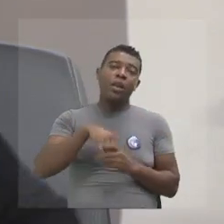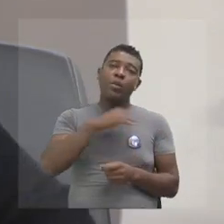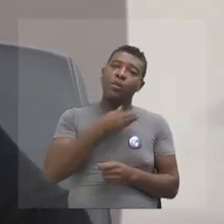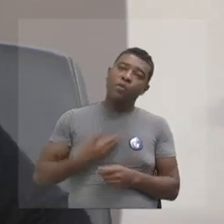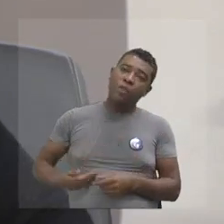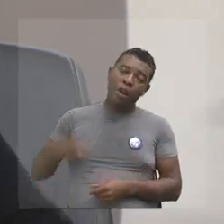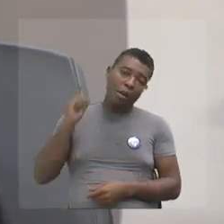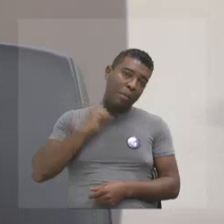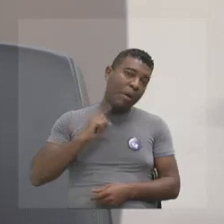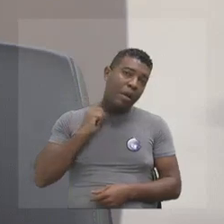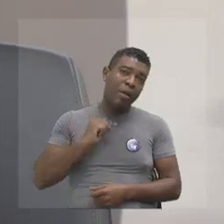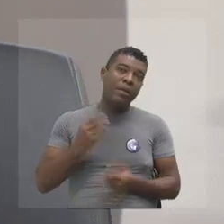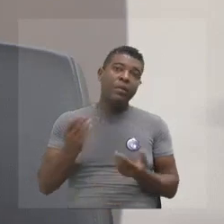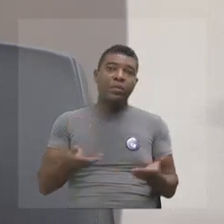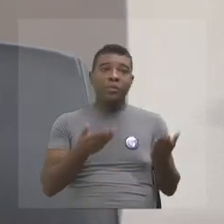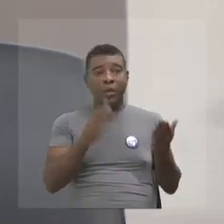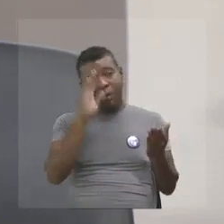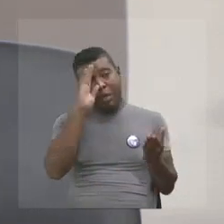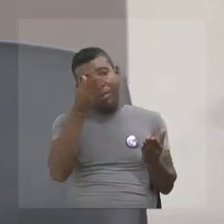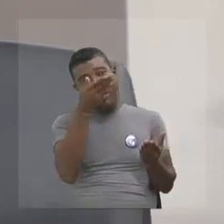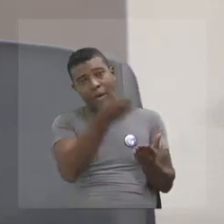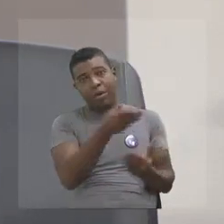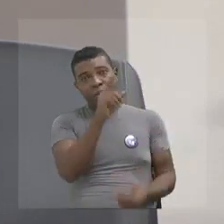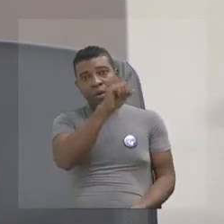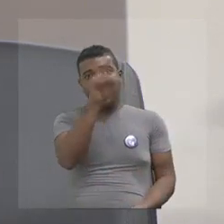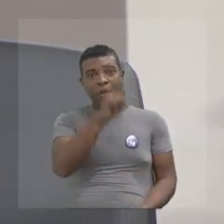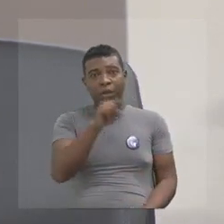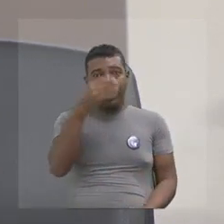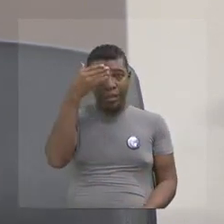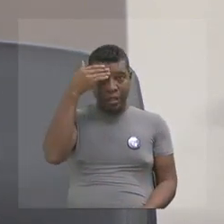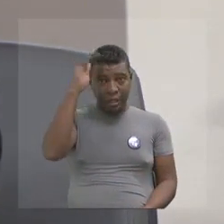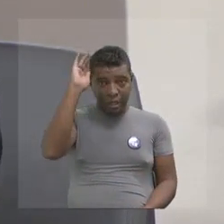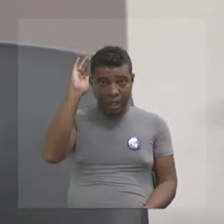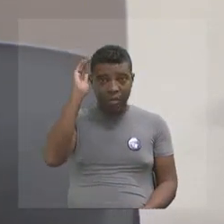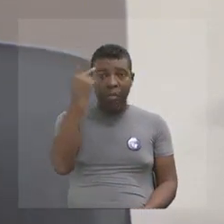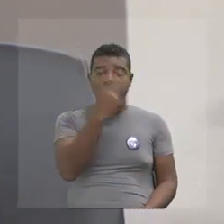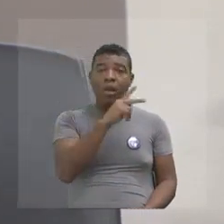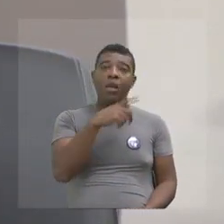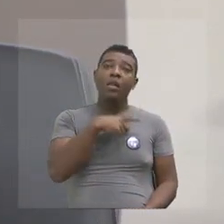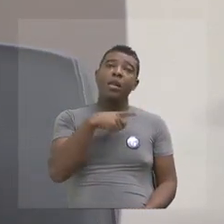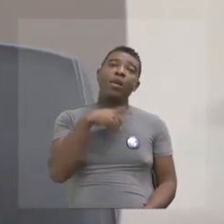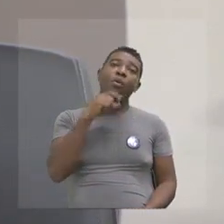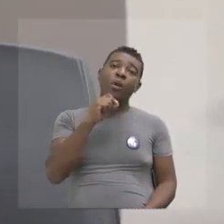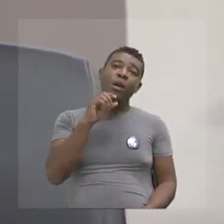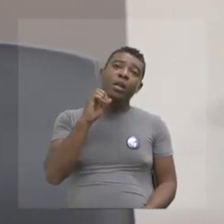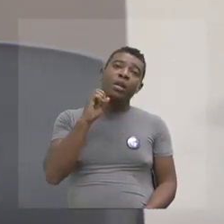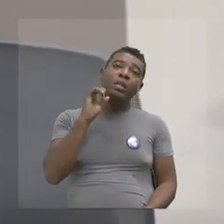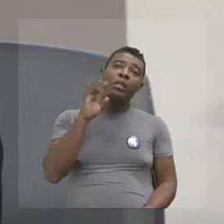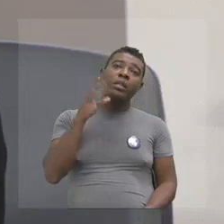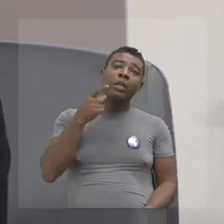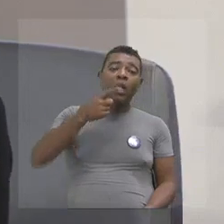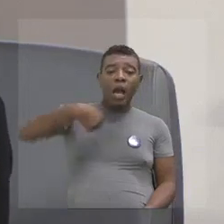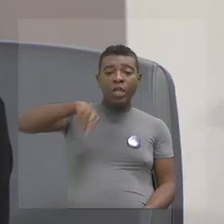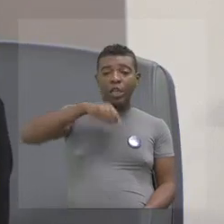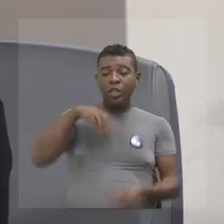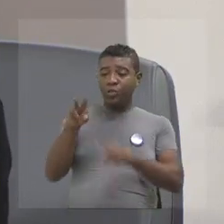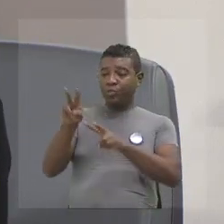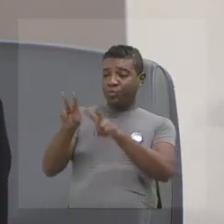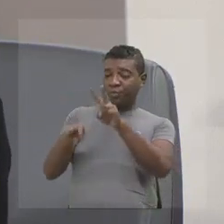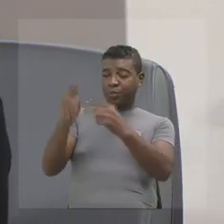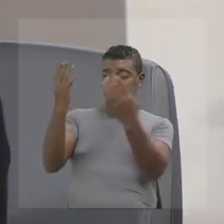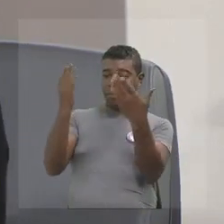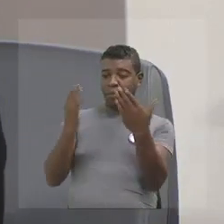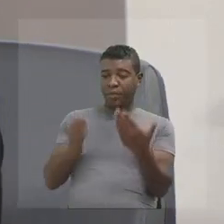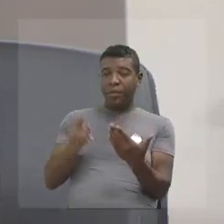liderança do governador Romeu Zema de que não é um governo que pensa no Social Só se a gente avaliar área de Meio Ambiente a gente tem diversos